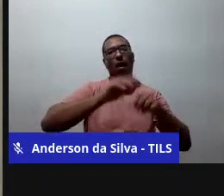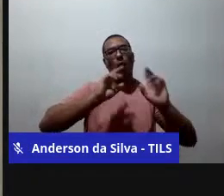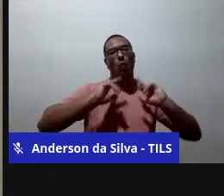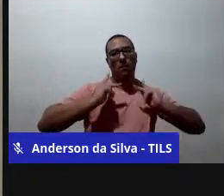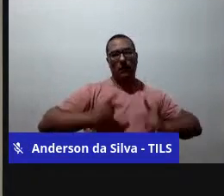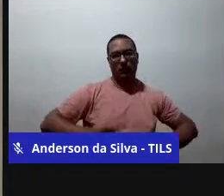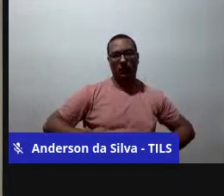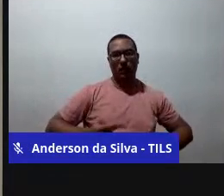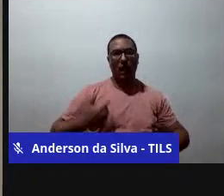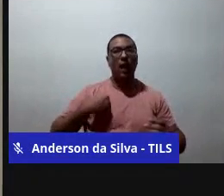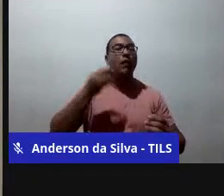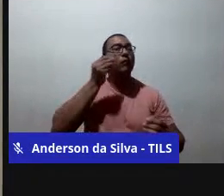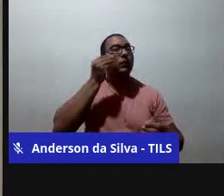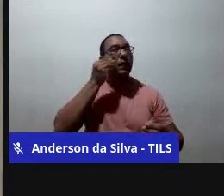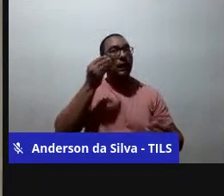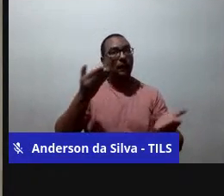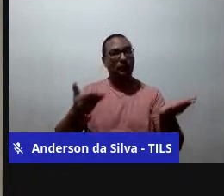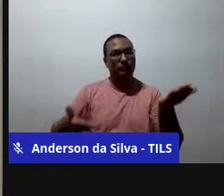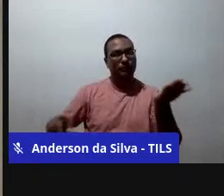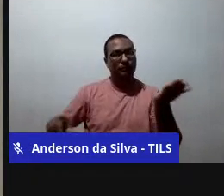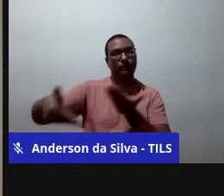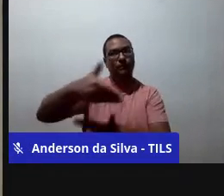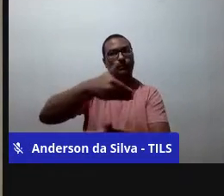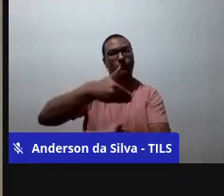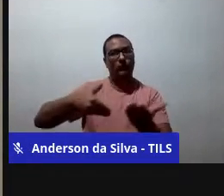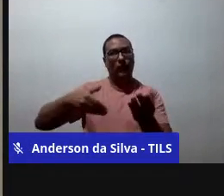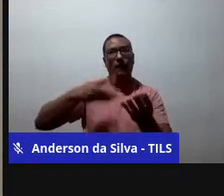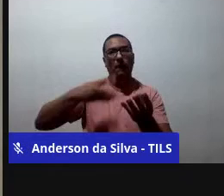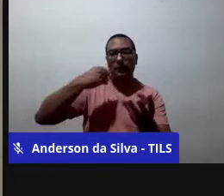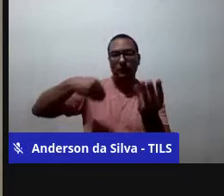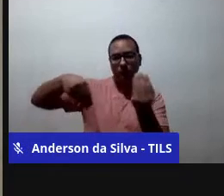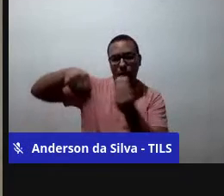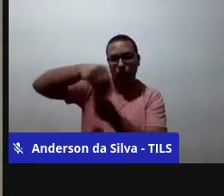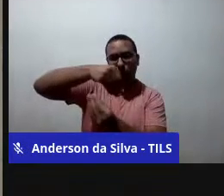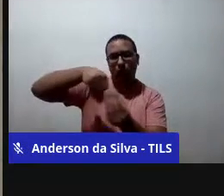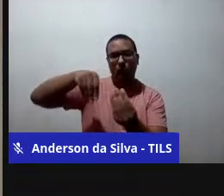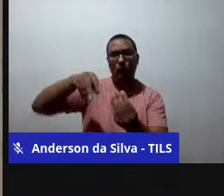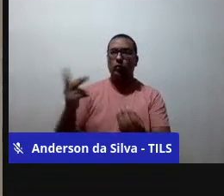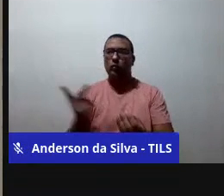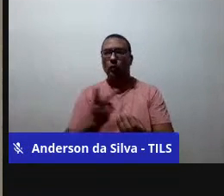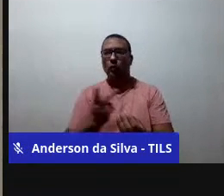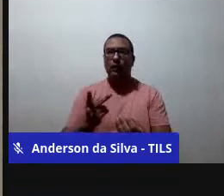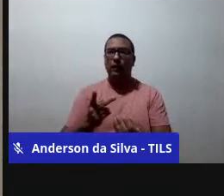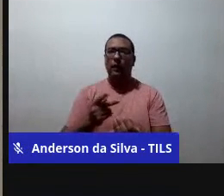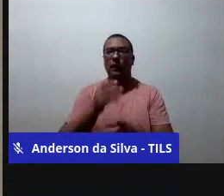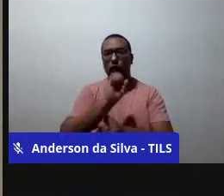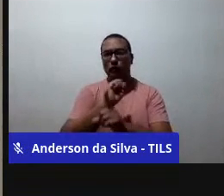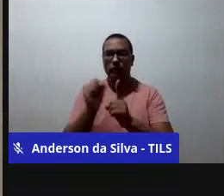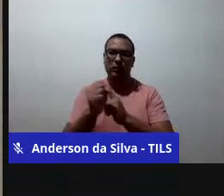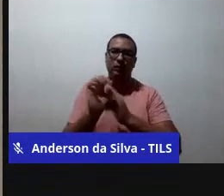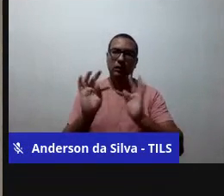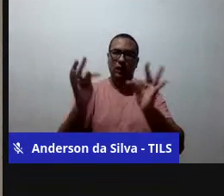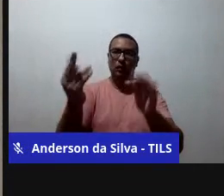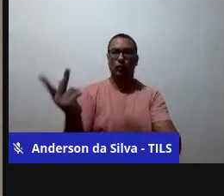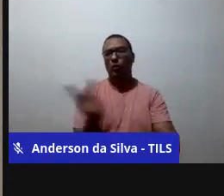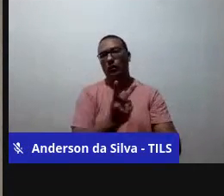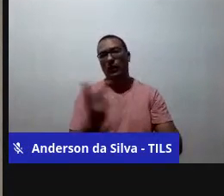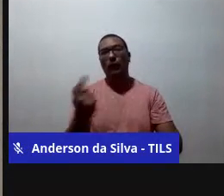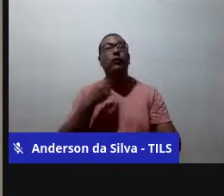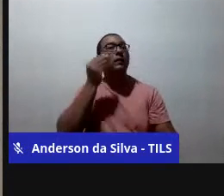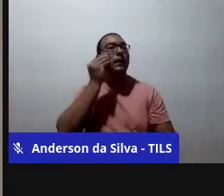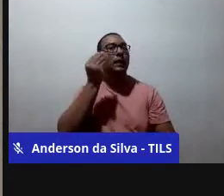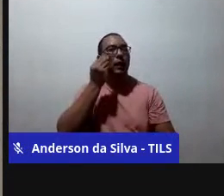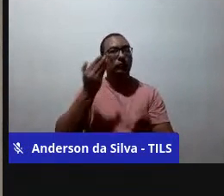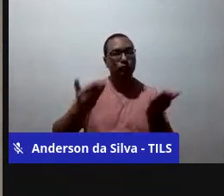buscar uma integração entre, dentro da visão sociotécnica que eles salientaram, os dois, e vou procurar